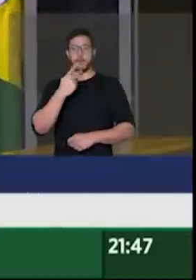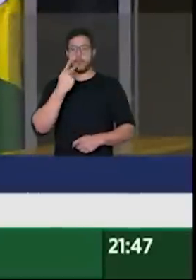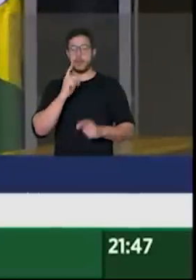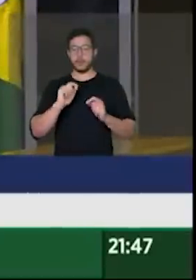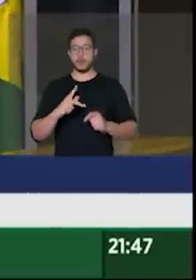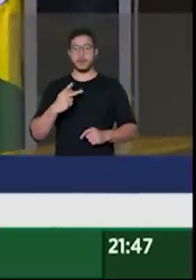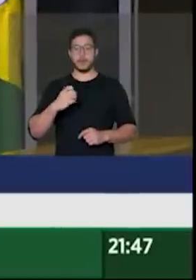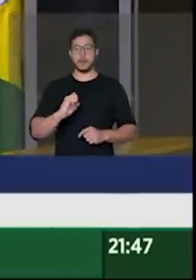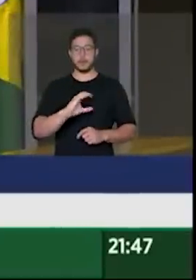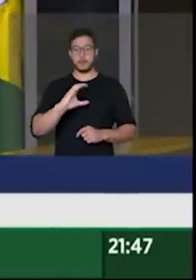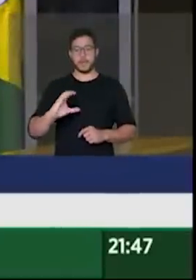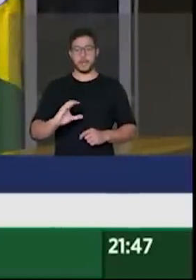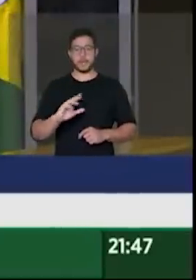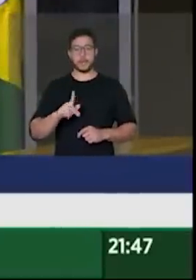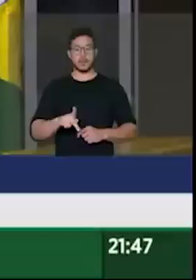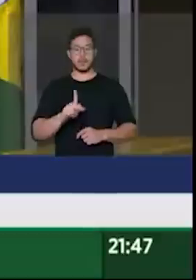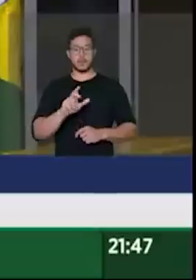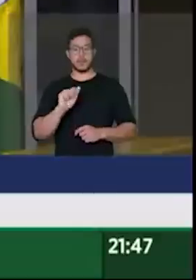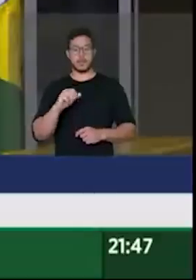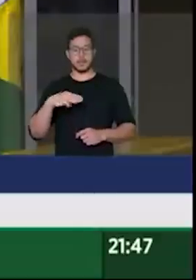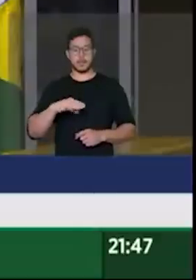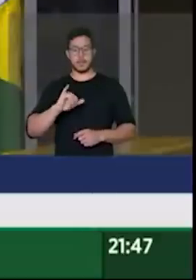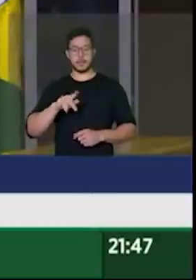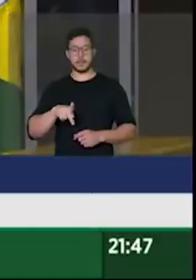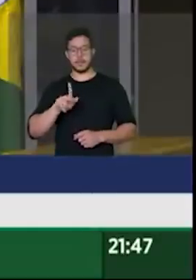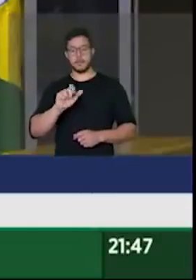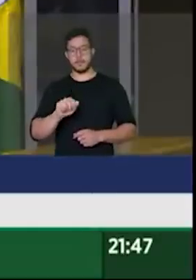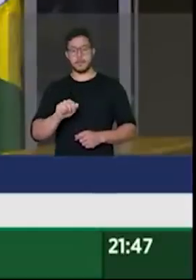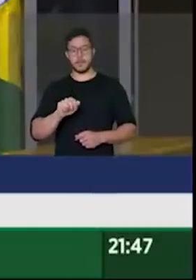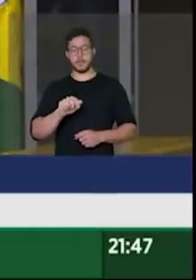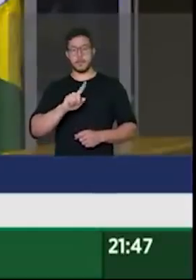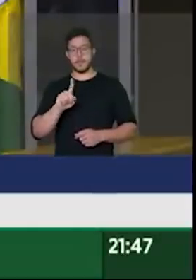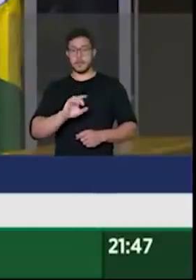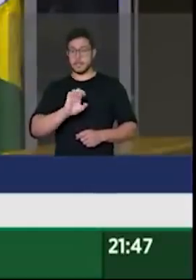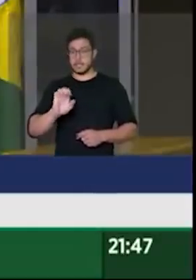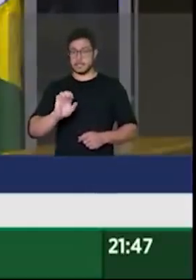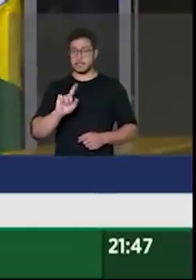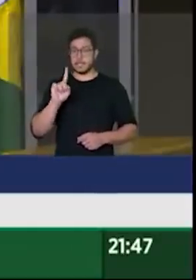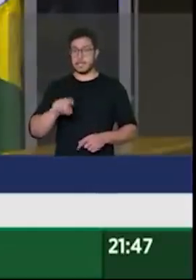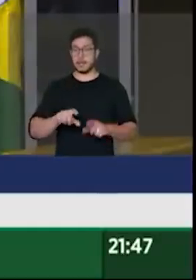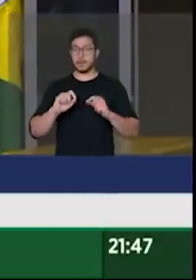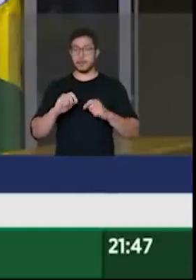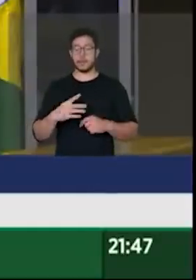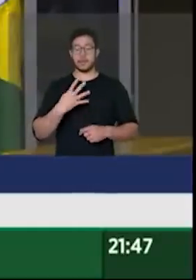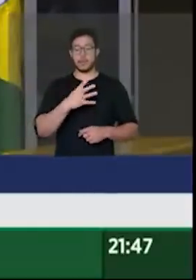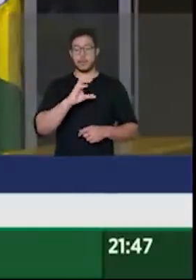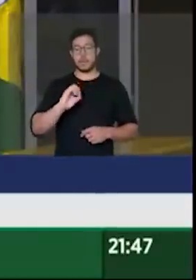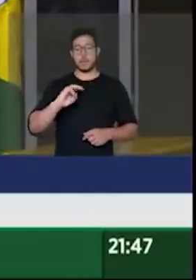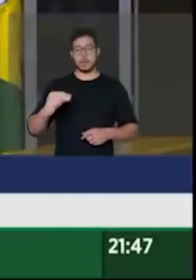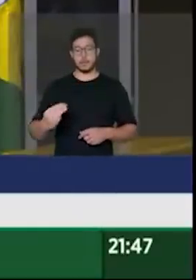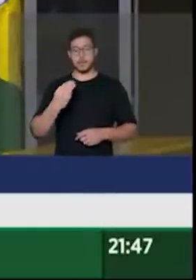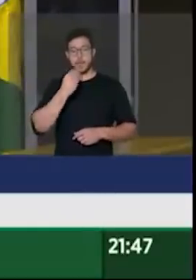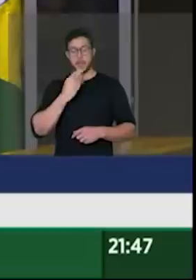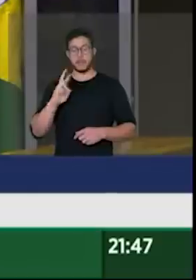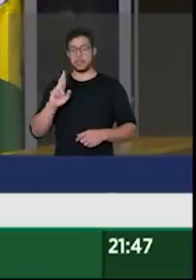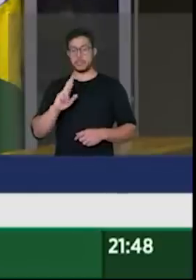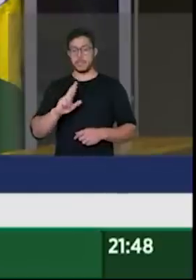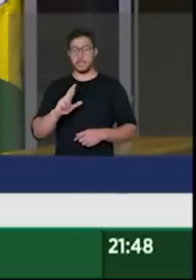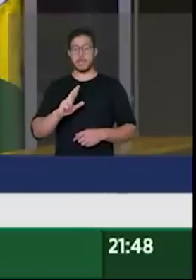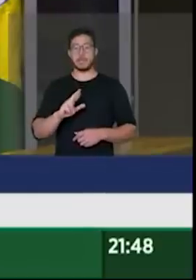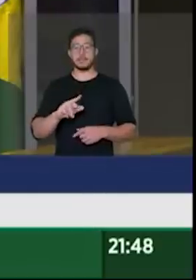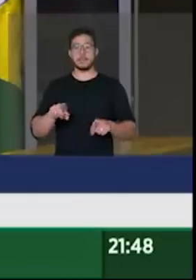de PEC kamikaze. 40 bilhões de reais em rombo, a suspensão de todas as leis fiscais do